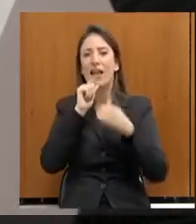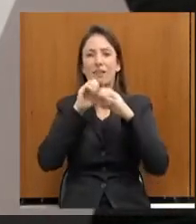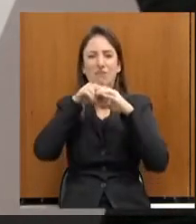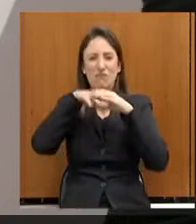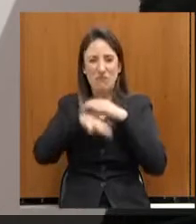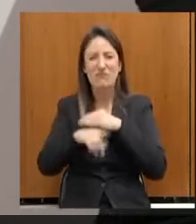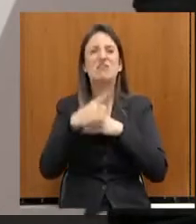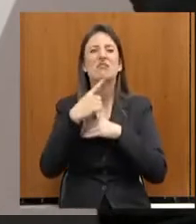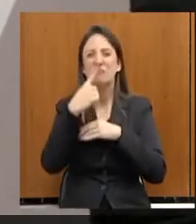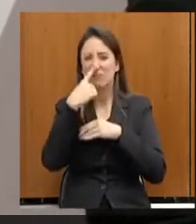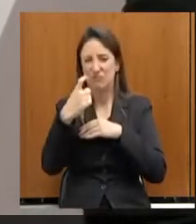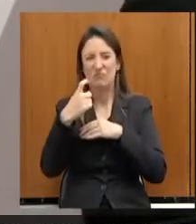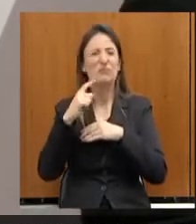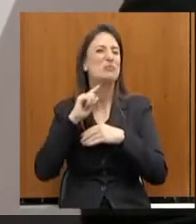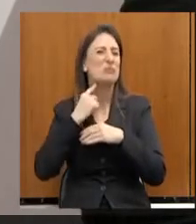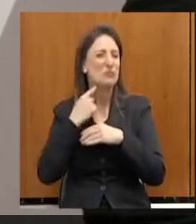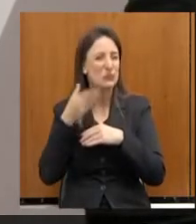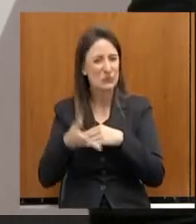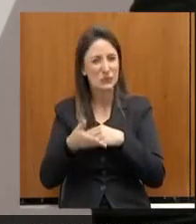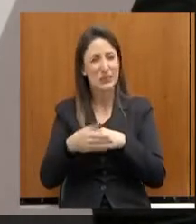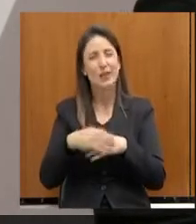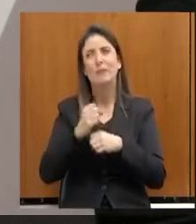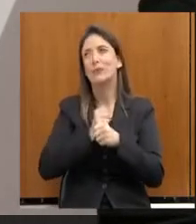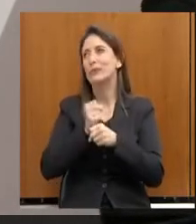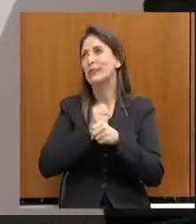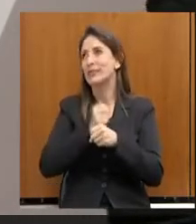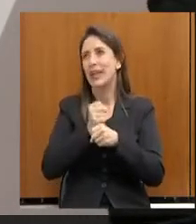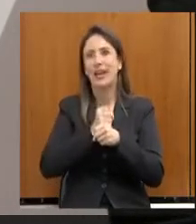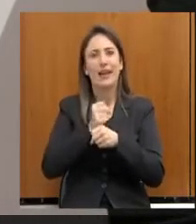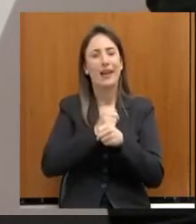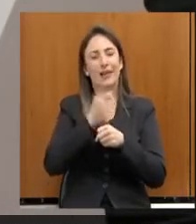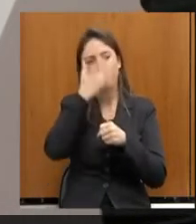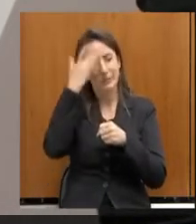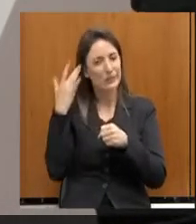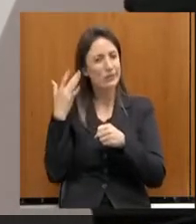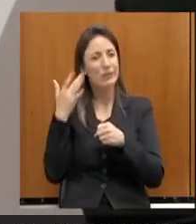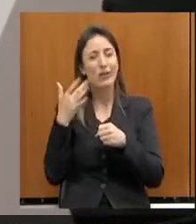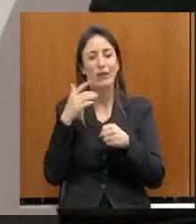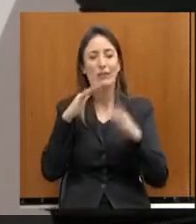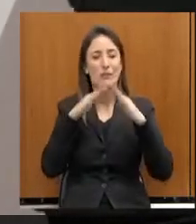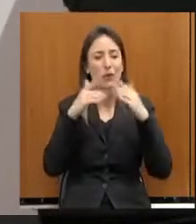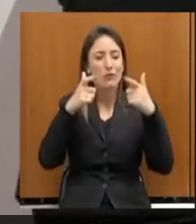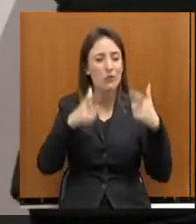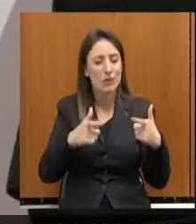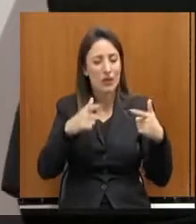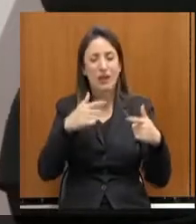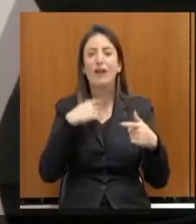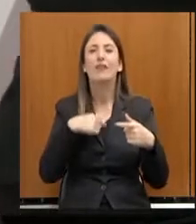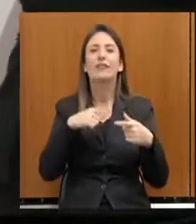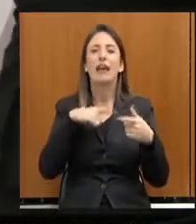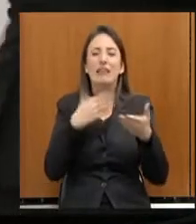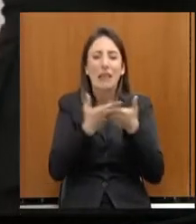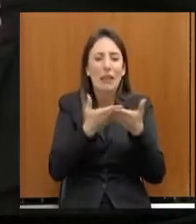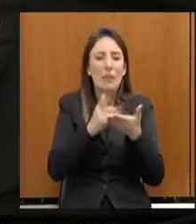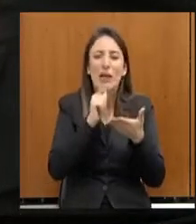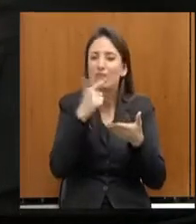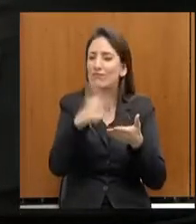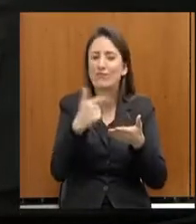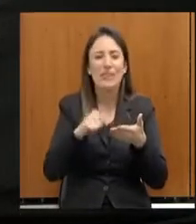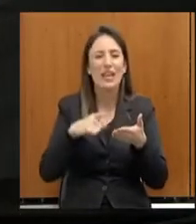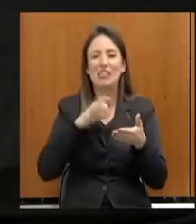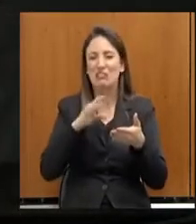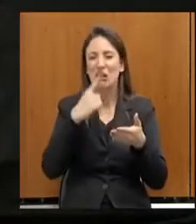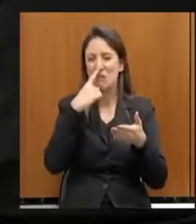muita gente em tratamento de esgotos secretária a minha luta é de mais de 20 anos é só